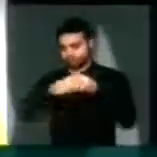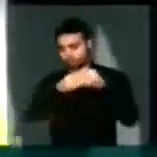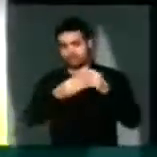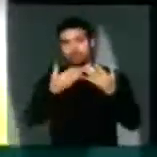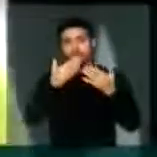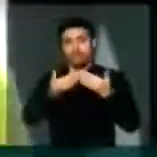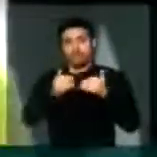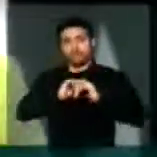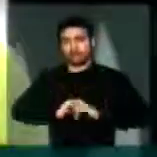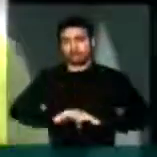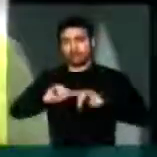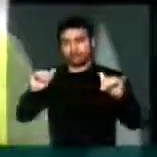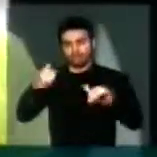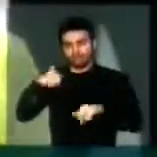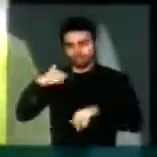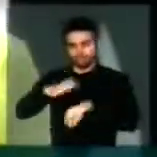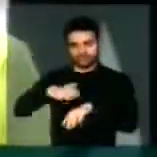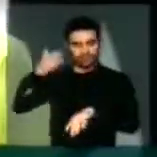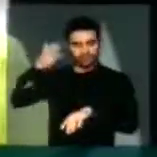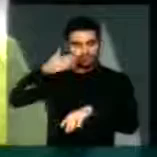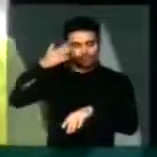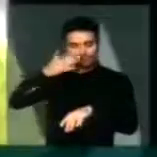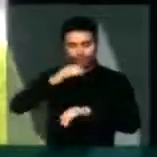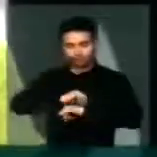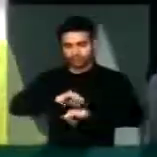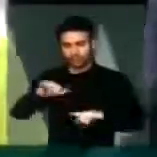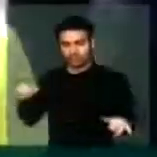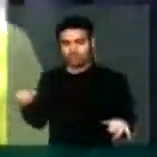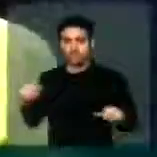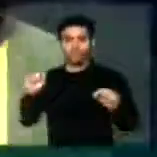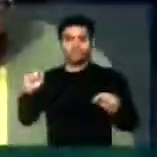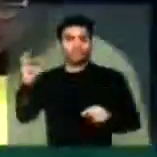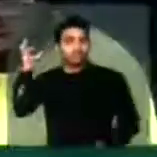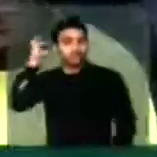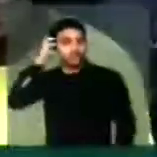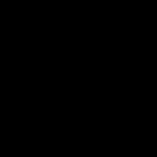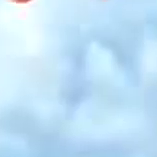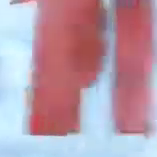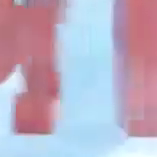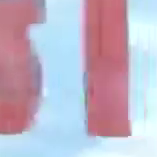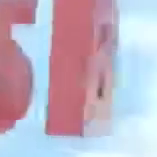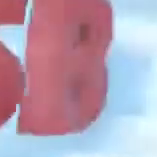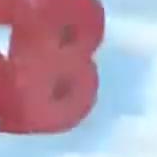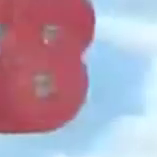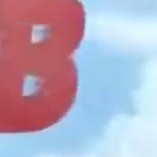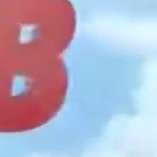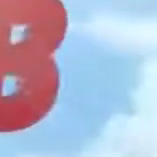divulgação desse meu discurso na Voz do Brasil. Vossa Excelência será atendido, nobre deputado.